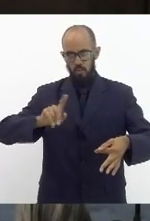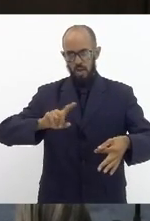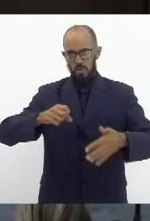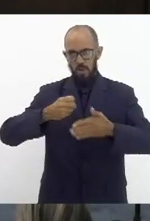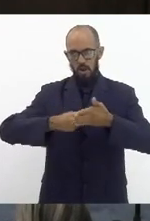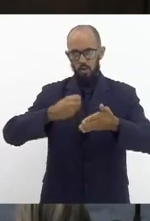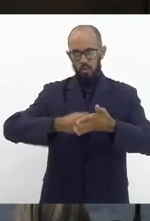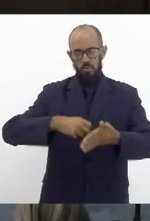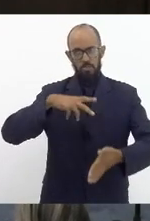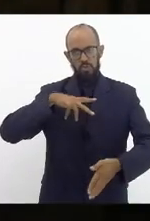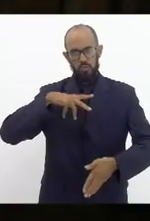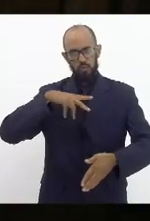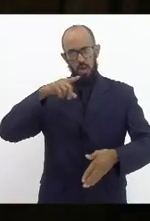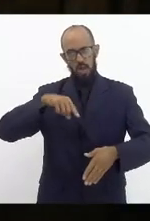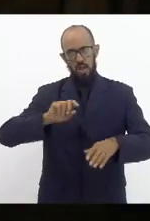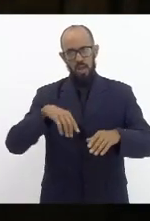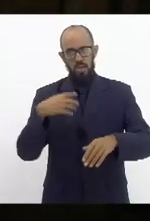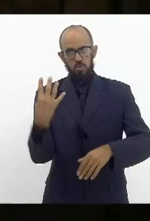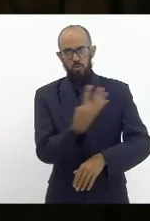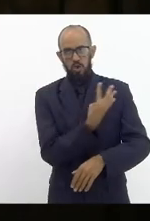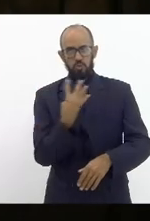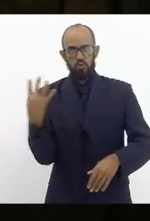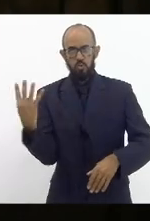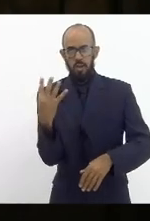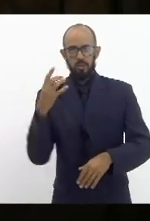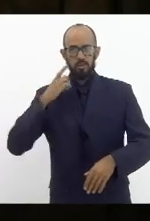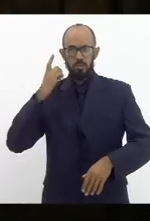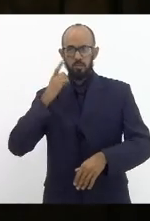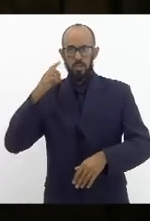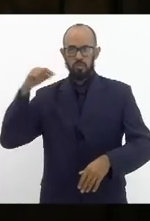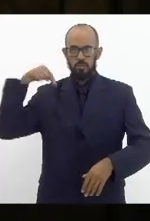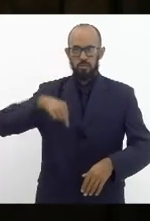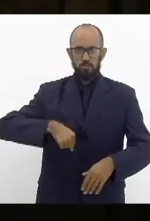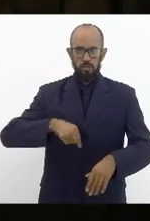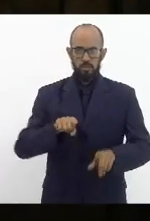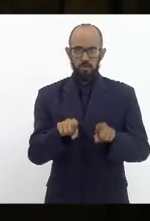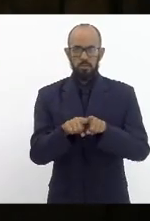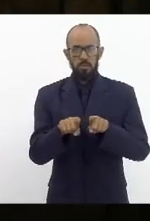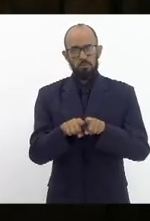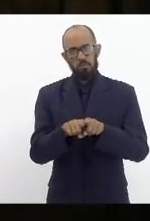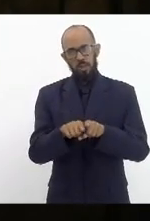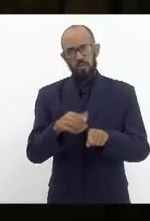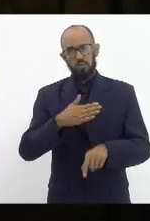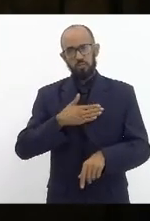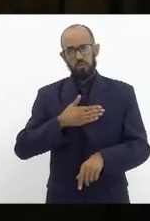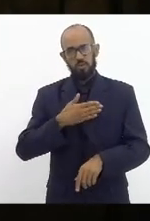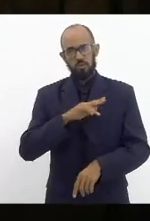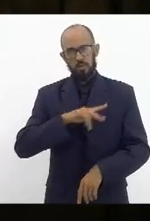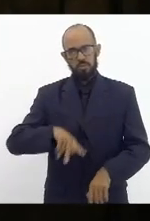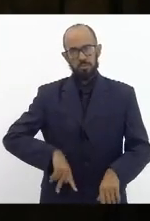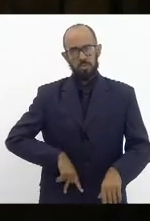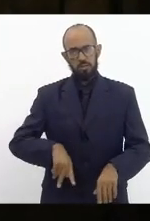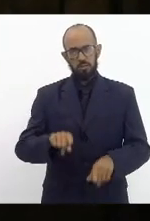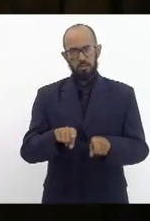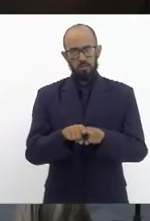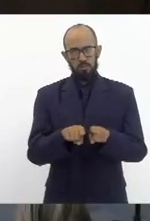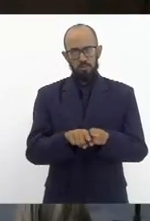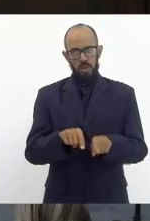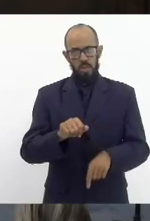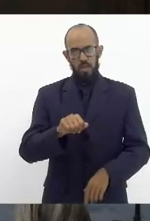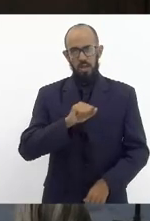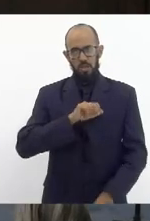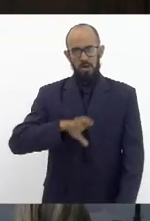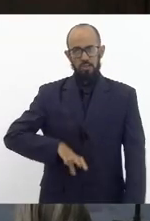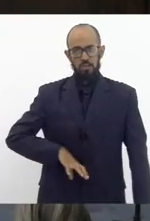de ninguém. É uma luta dos quatro deputados que estão aqui, inclusive dos meus presidentes também, André